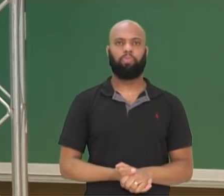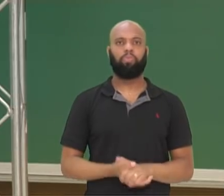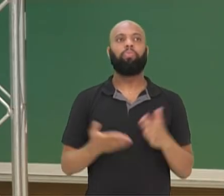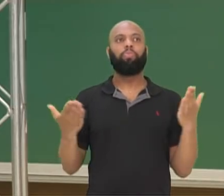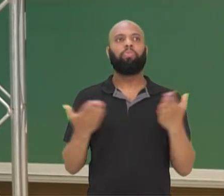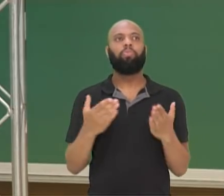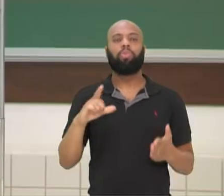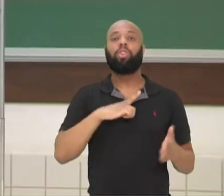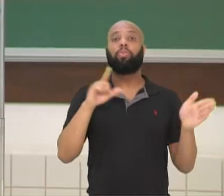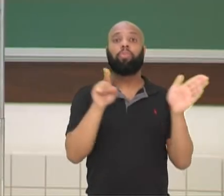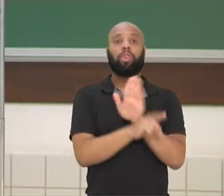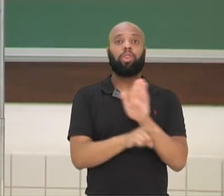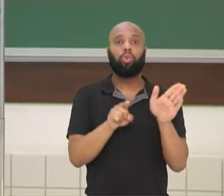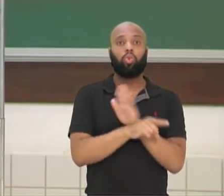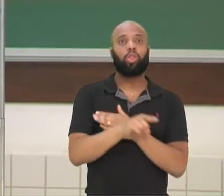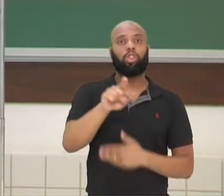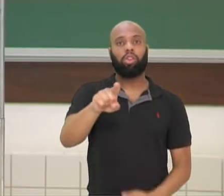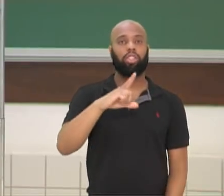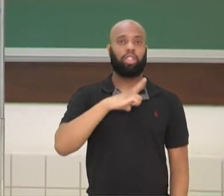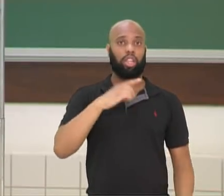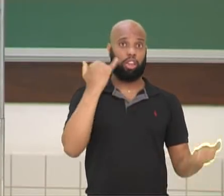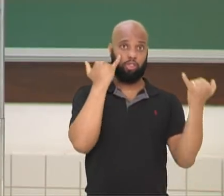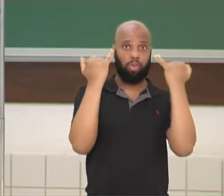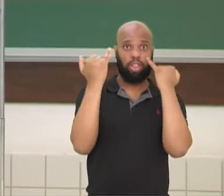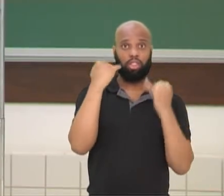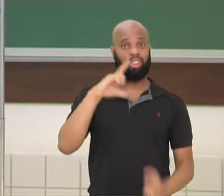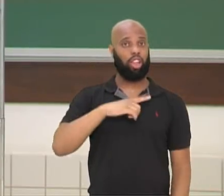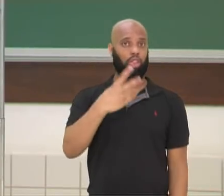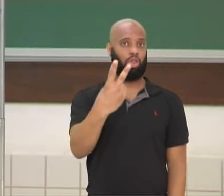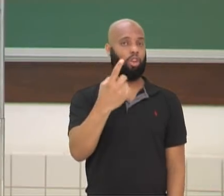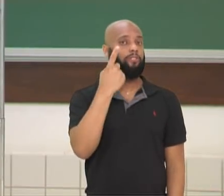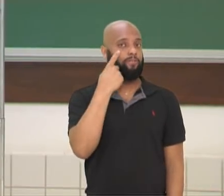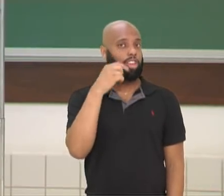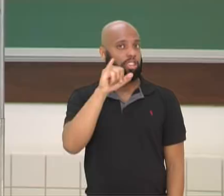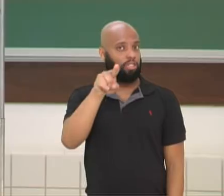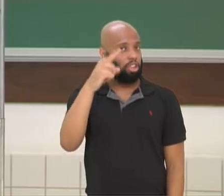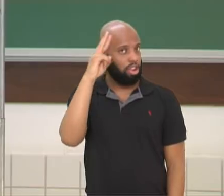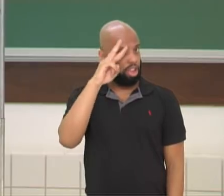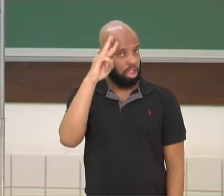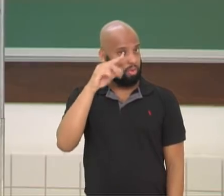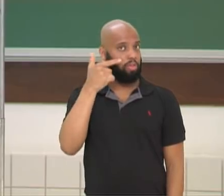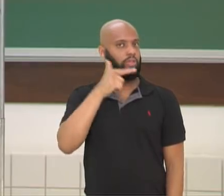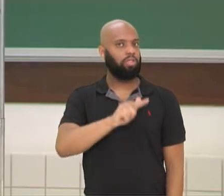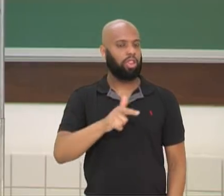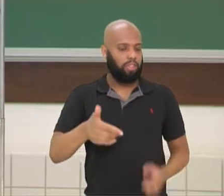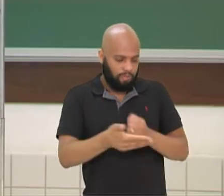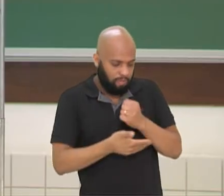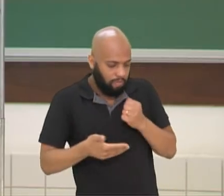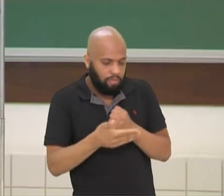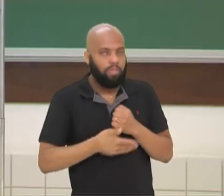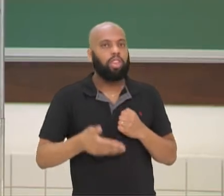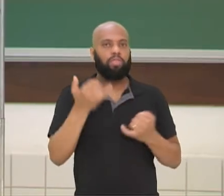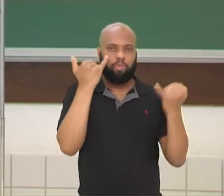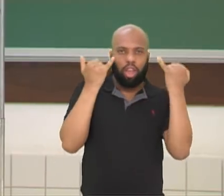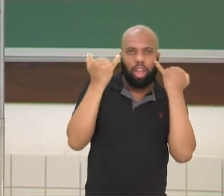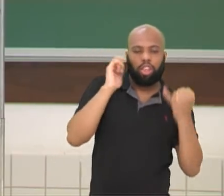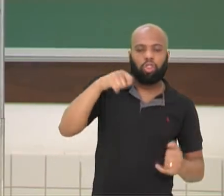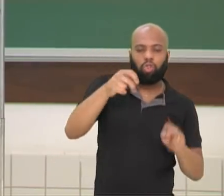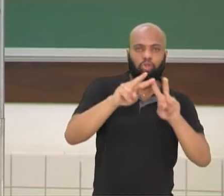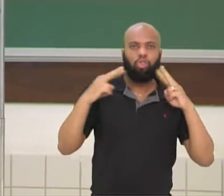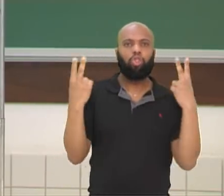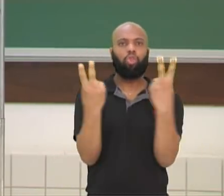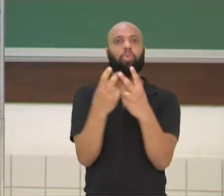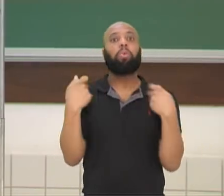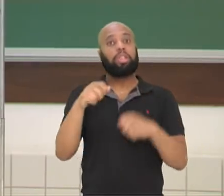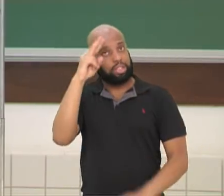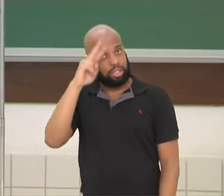Agora eu tenho um quiz para você com 2 informaçõezinhas. Vamos ver se você lembra as informações básicas sobre volume, as informações que a gente precisa ter em